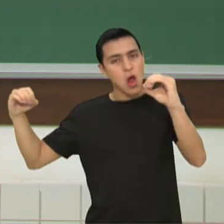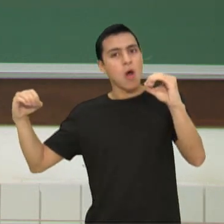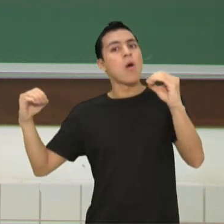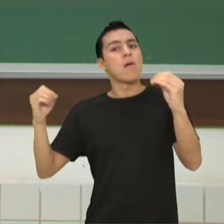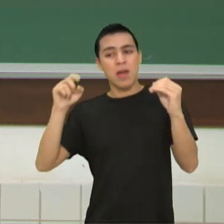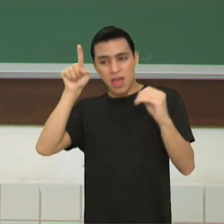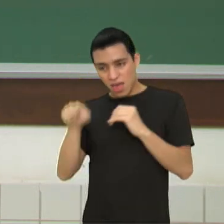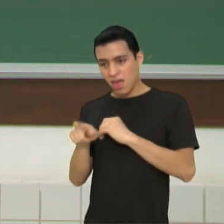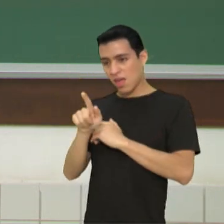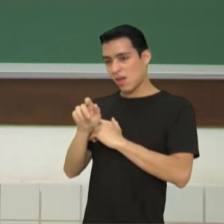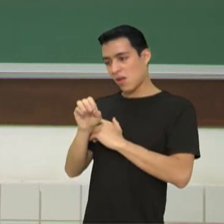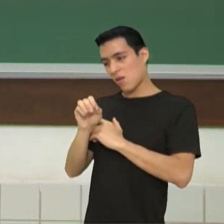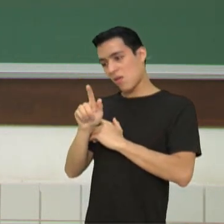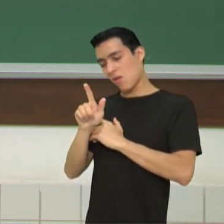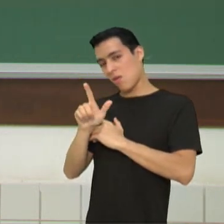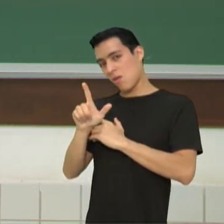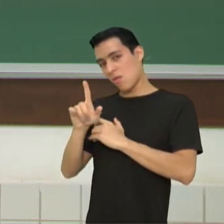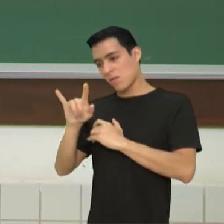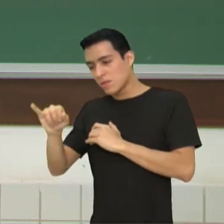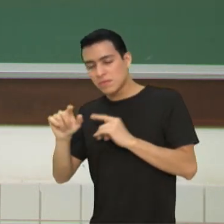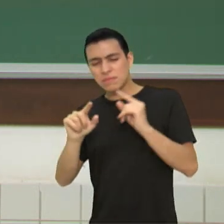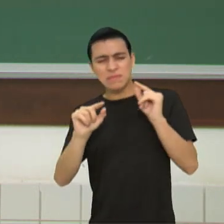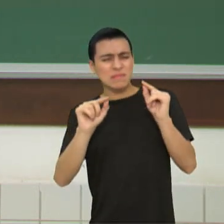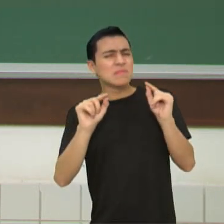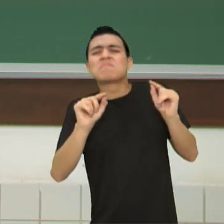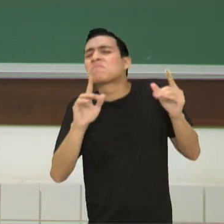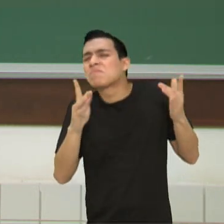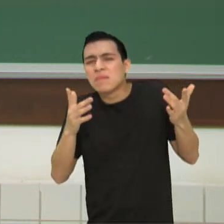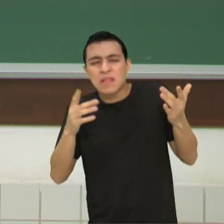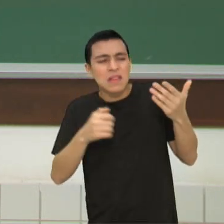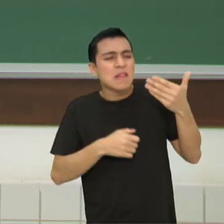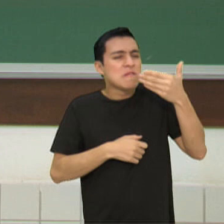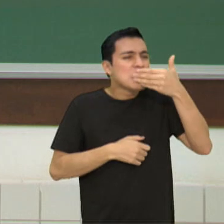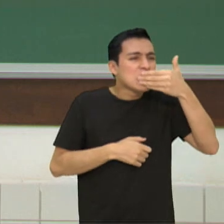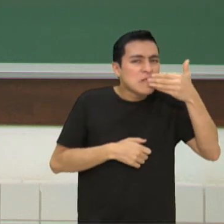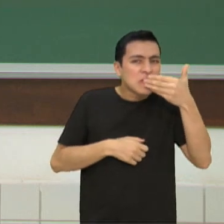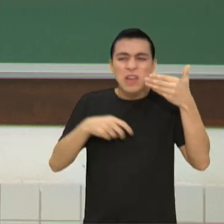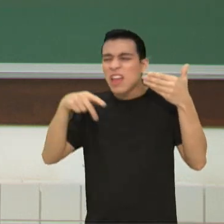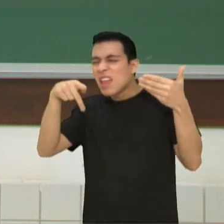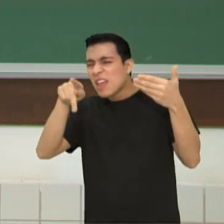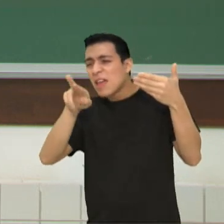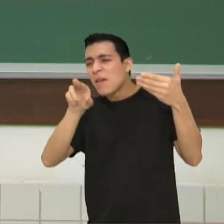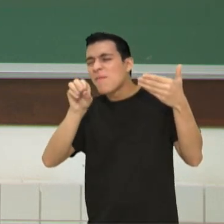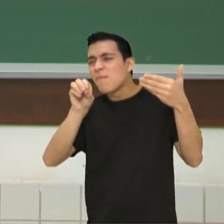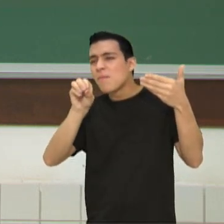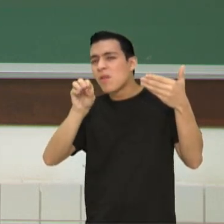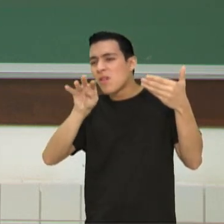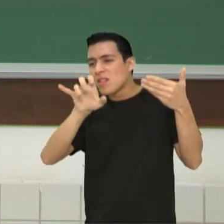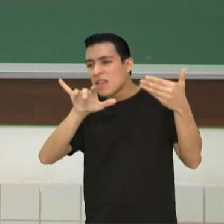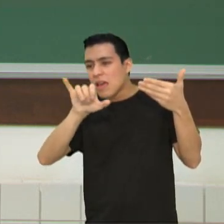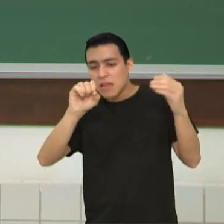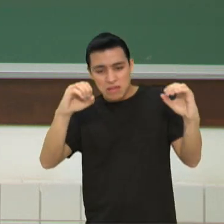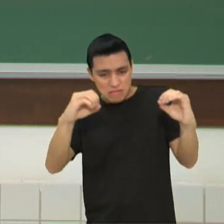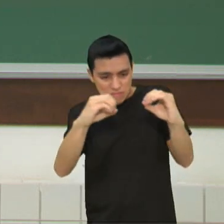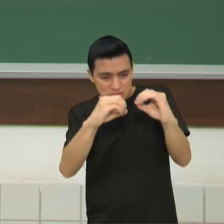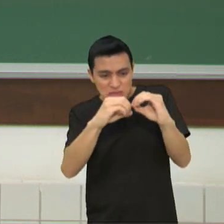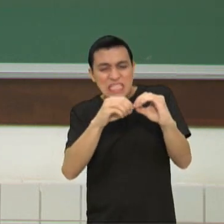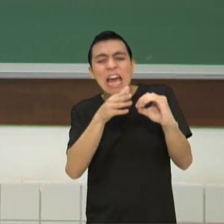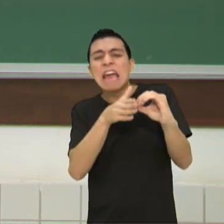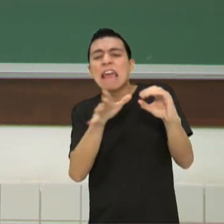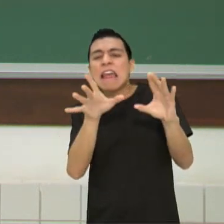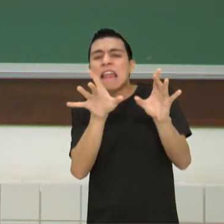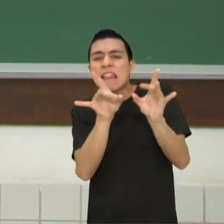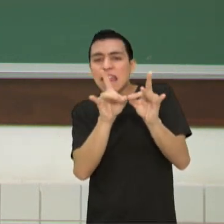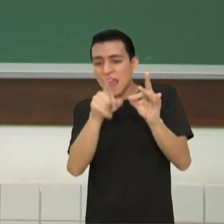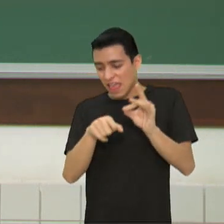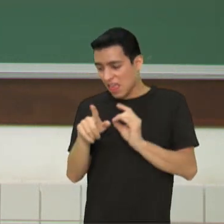O Golgi. Quem que vai grudar açúcares com proteínas, unir essas substâncias? O Golgi. Quem